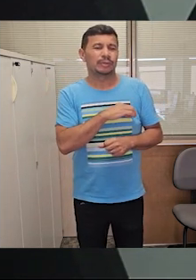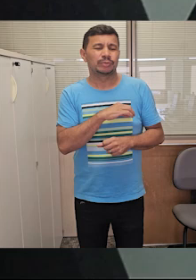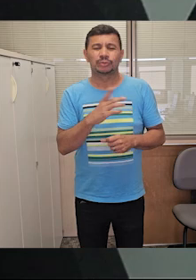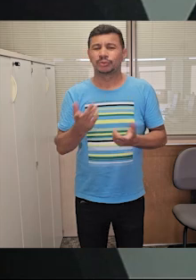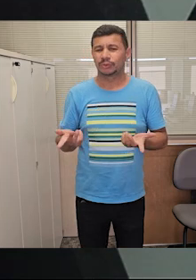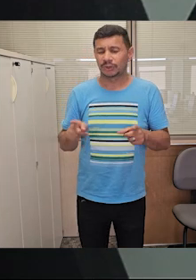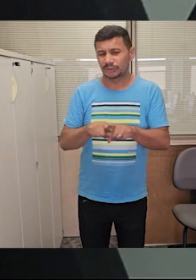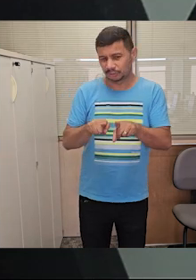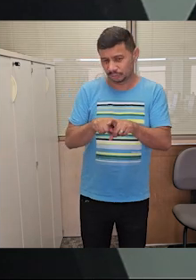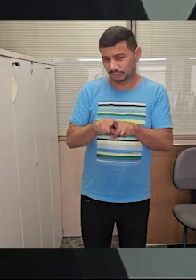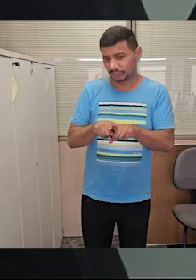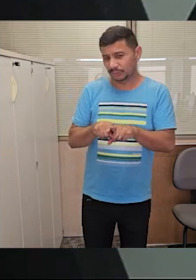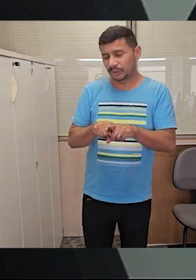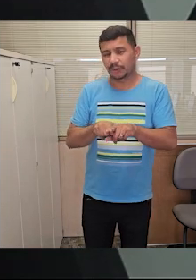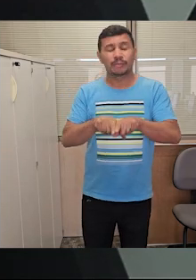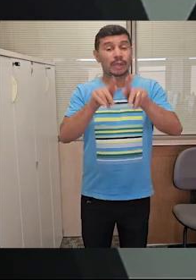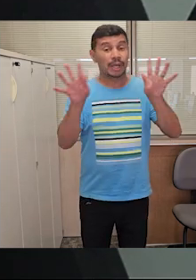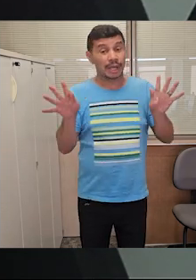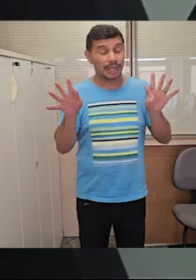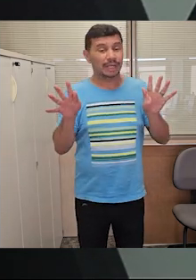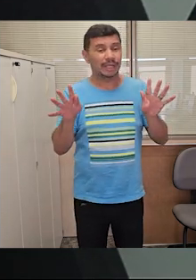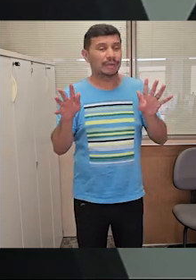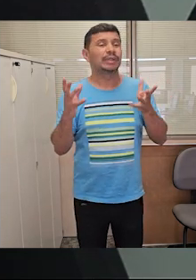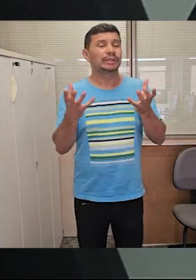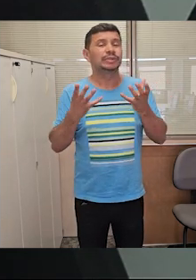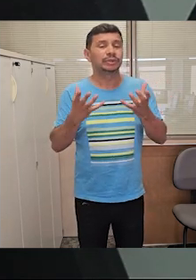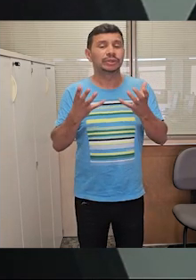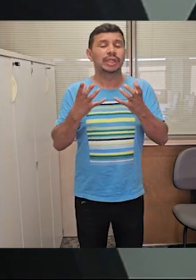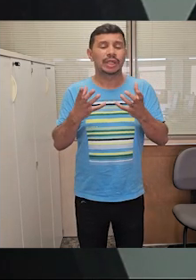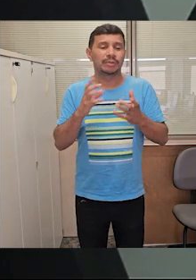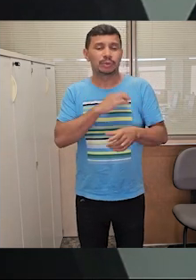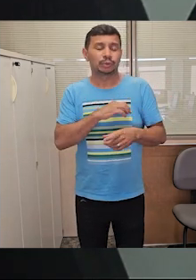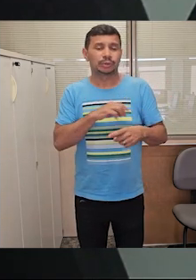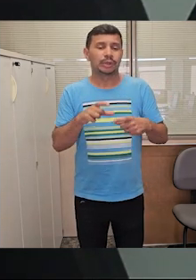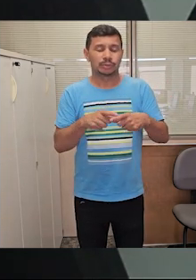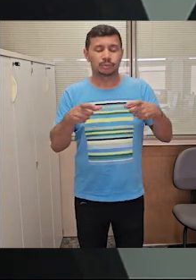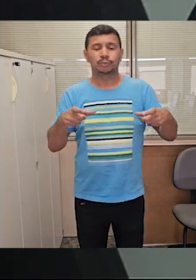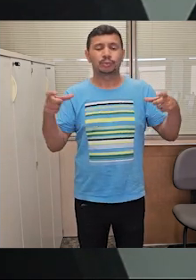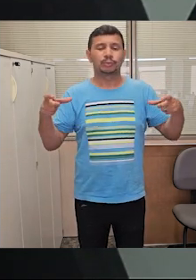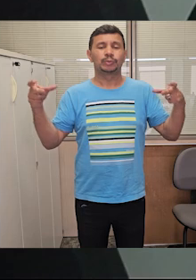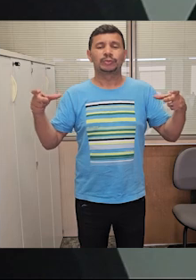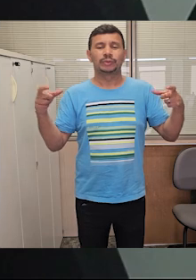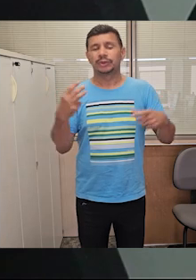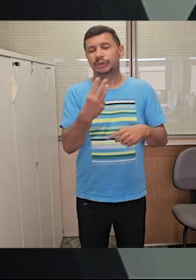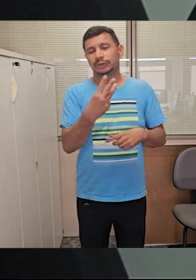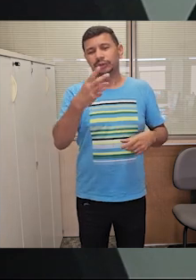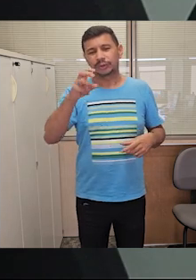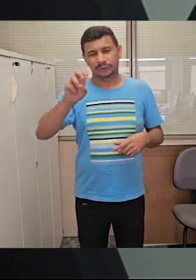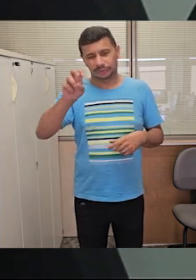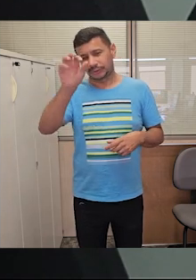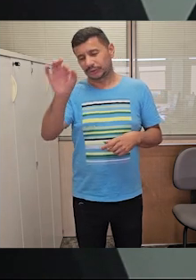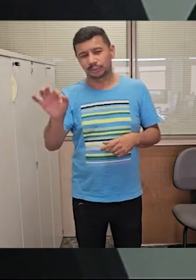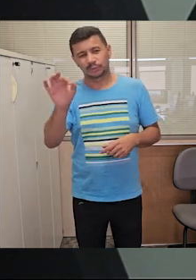Tanto que a greve era por aumento de salário, contra o arroxo de salário por 35% de aumento